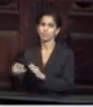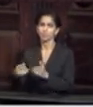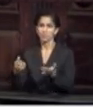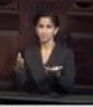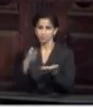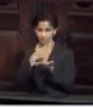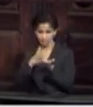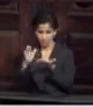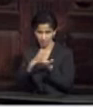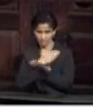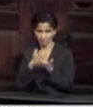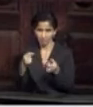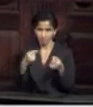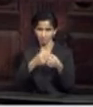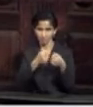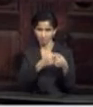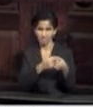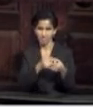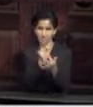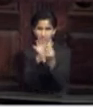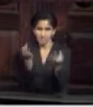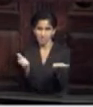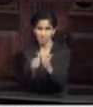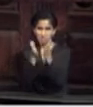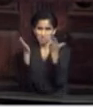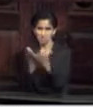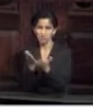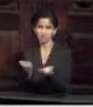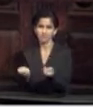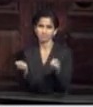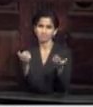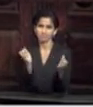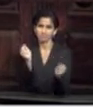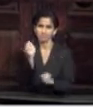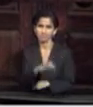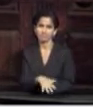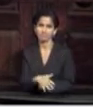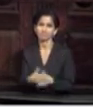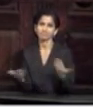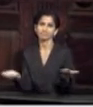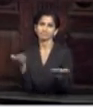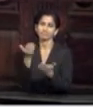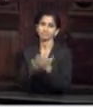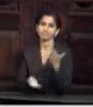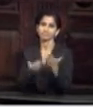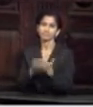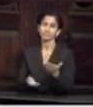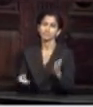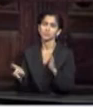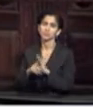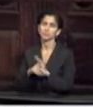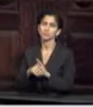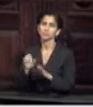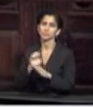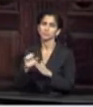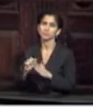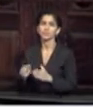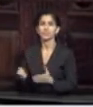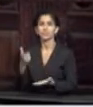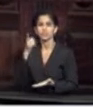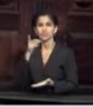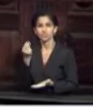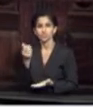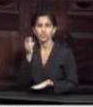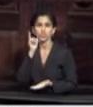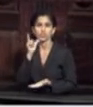certeza, eles não querem. Aí ficará com o Estado para fazer a sua parte social. O prejuízo fica com o Estado, o lucro fica com a